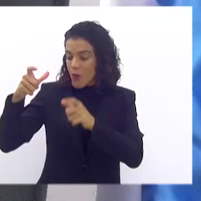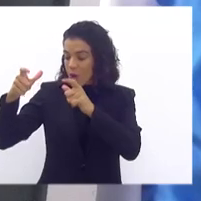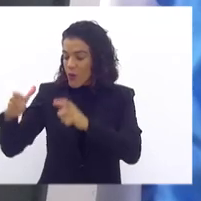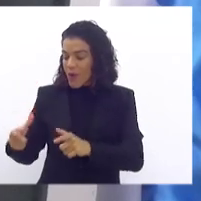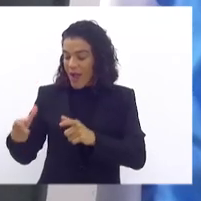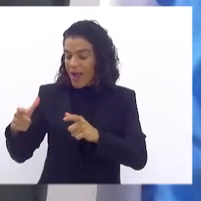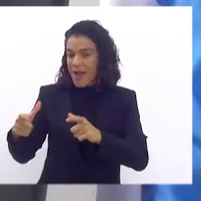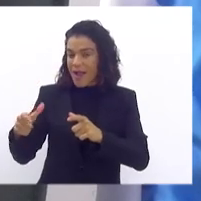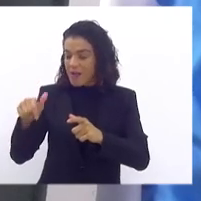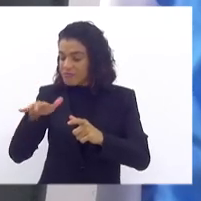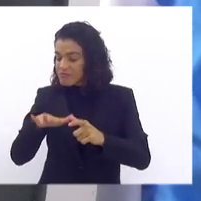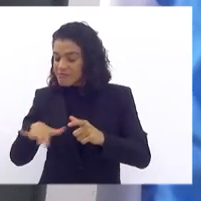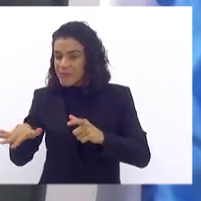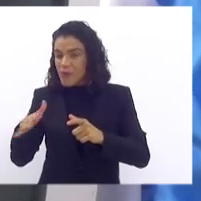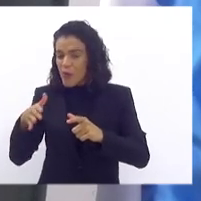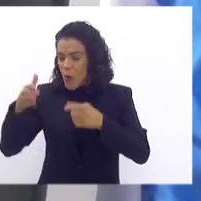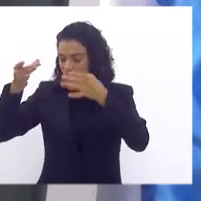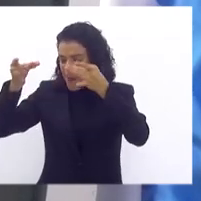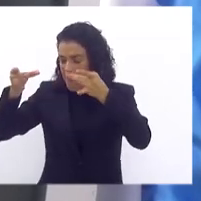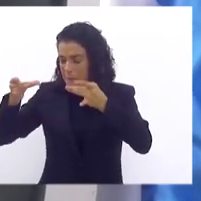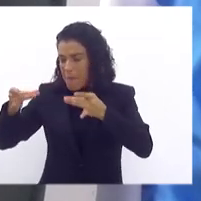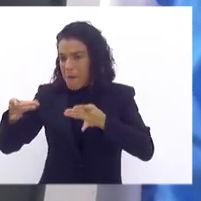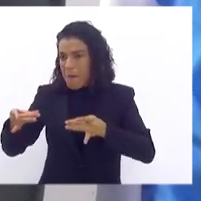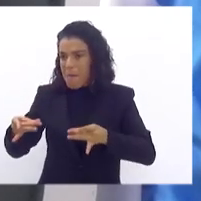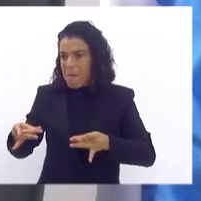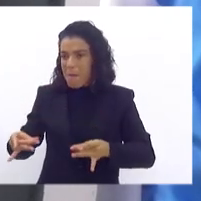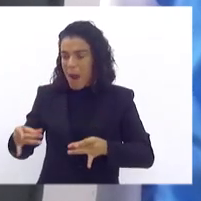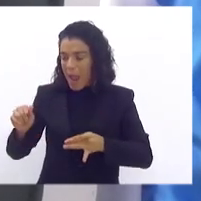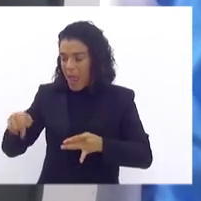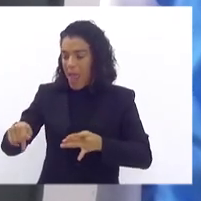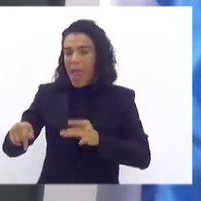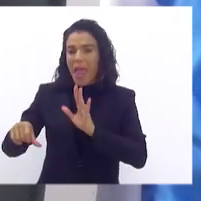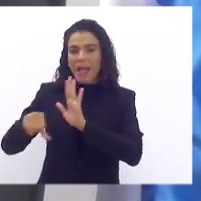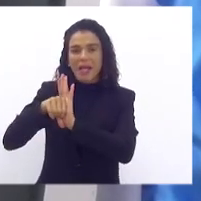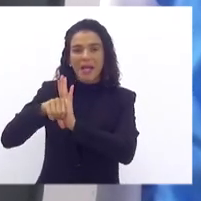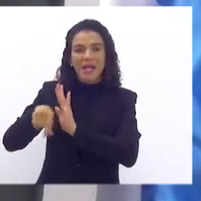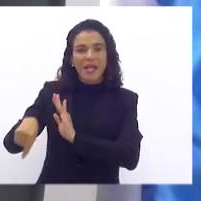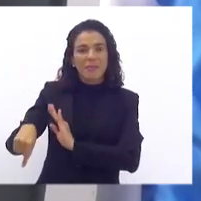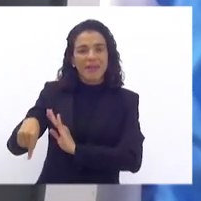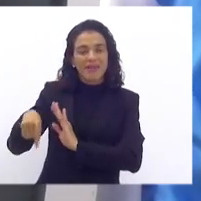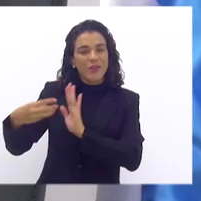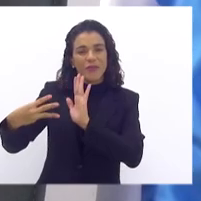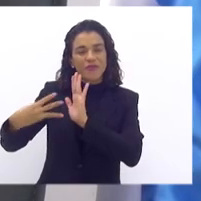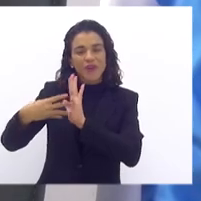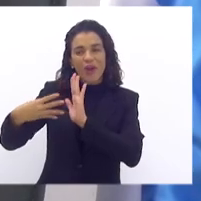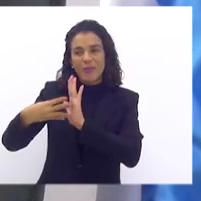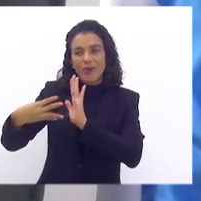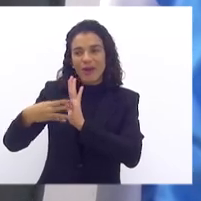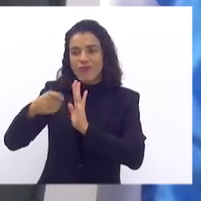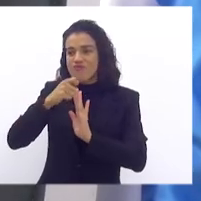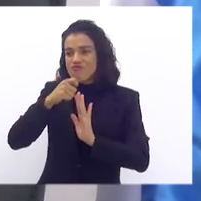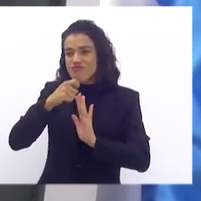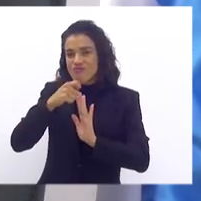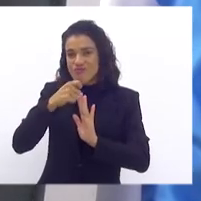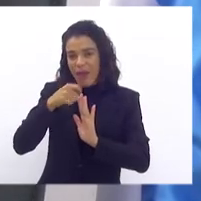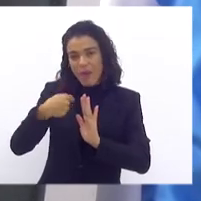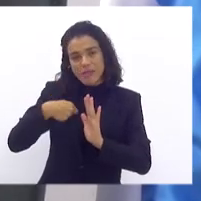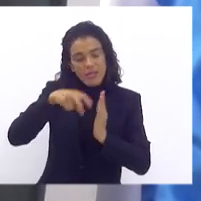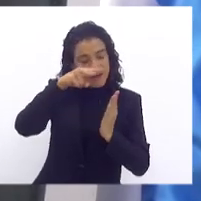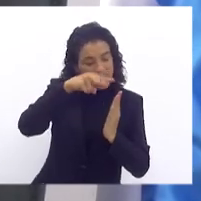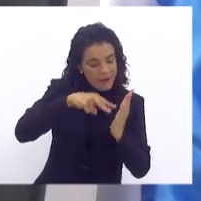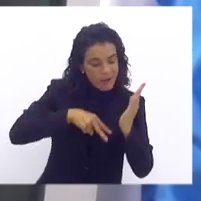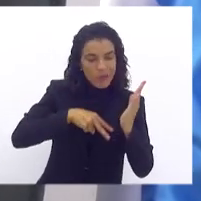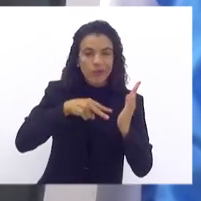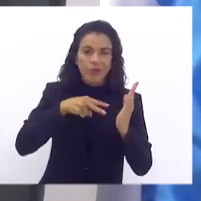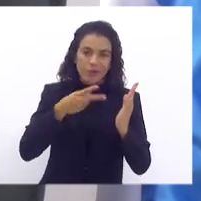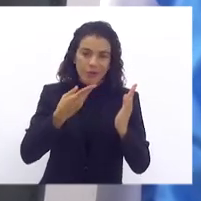fato, uma especificidade que diga crime virtual. Então, você vai ter que migrar para a leitura, por exemplo,